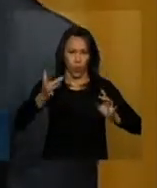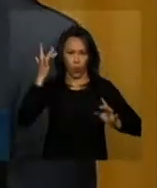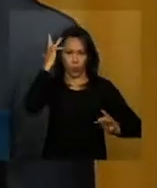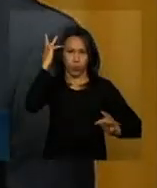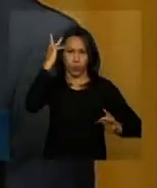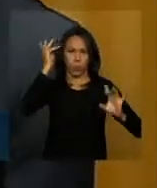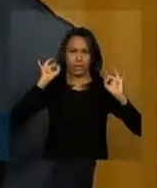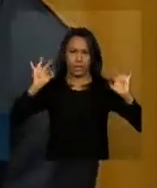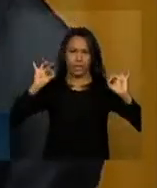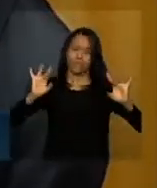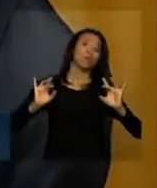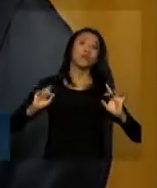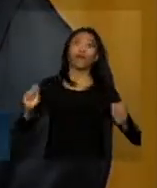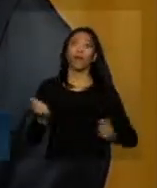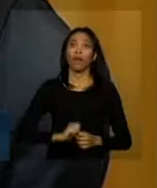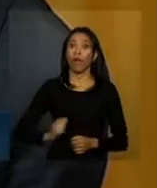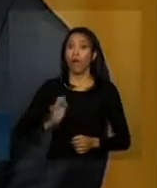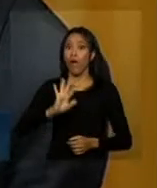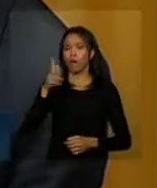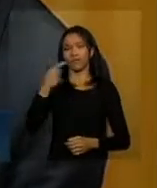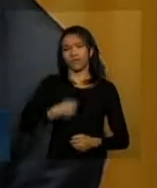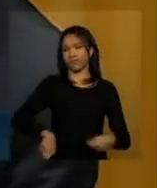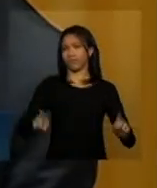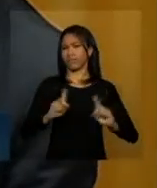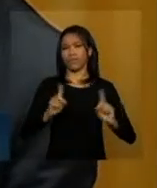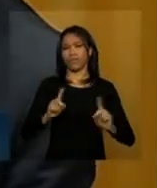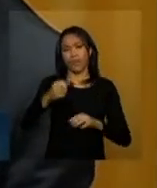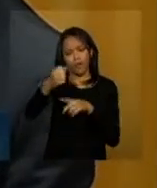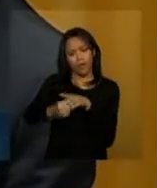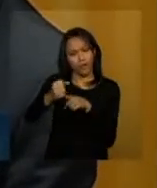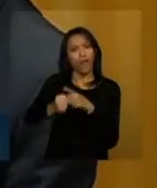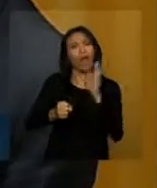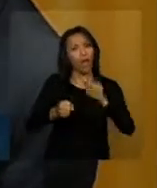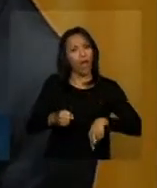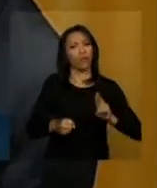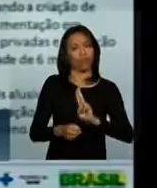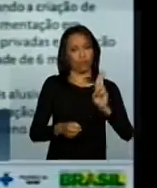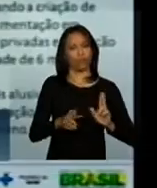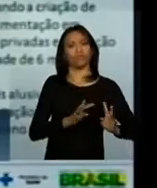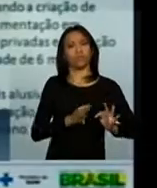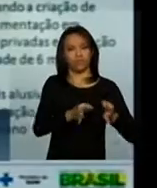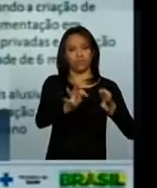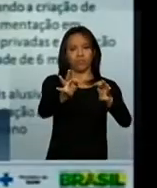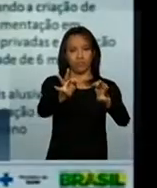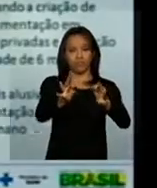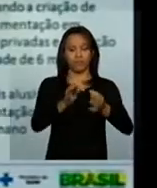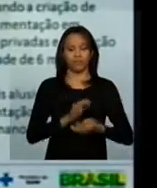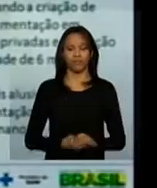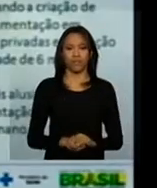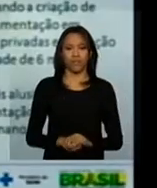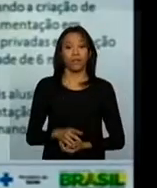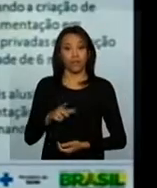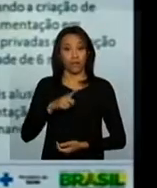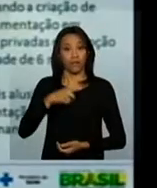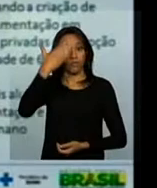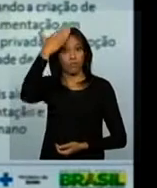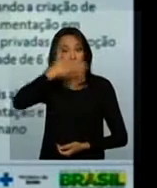sofisticada e cara, né? Aleitamento materno é uma tecnologia, isso tem evidências